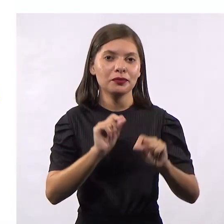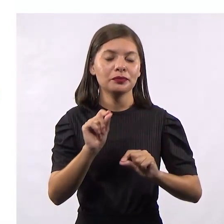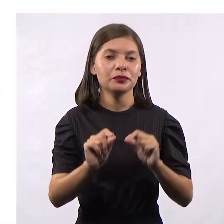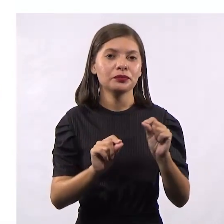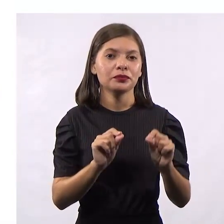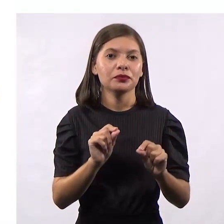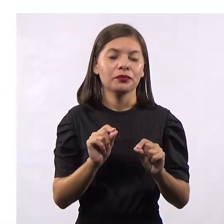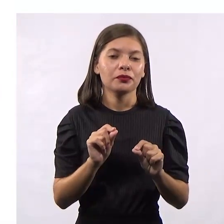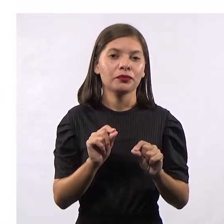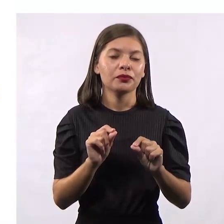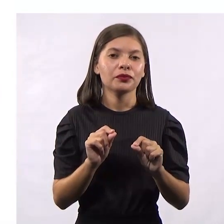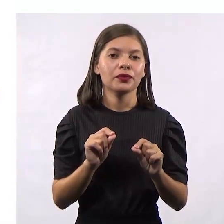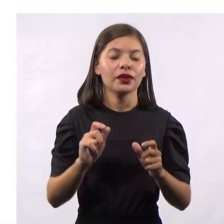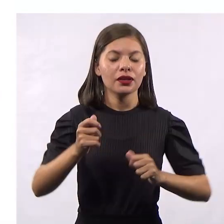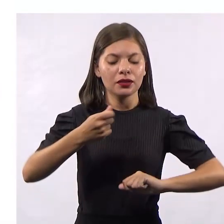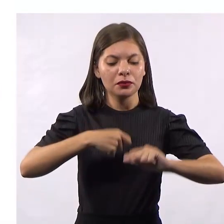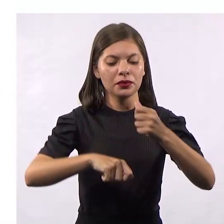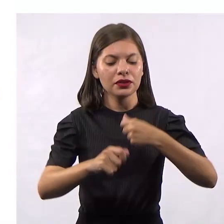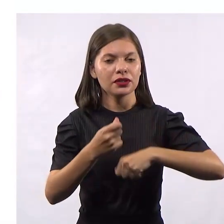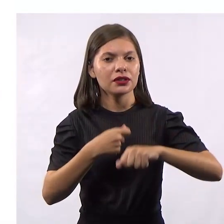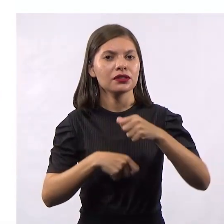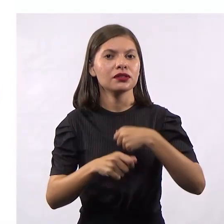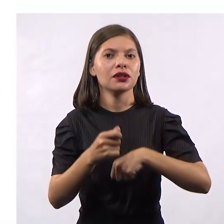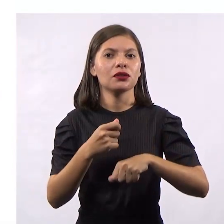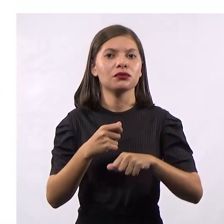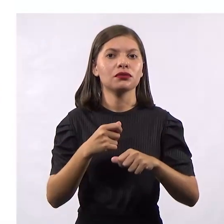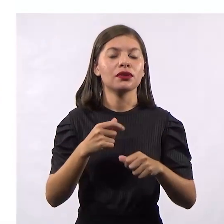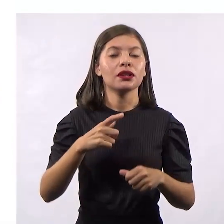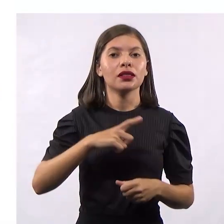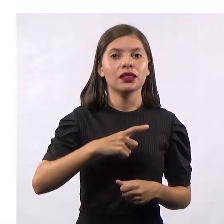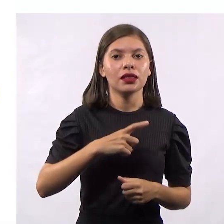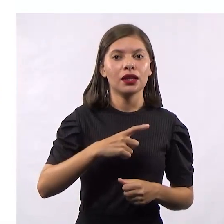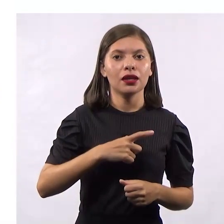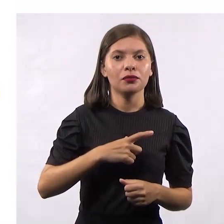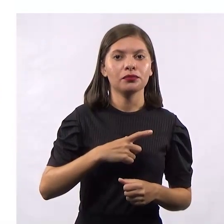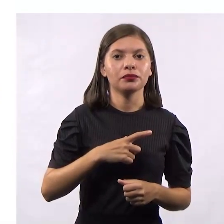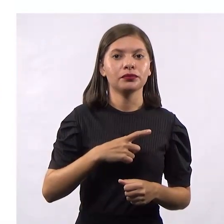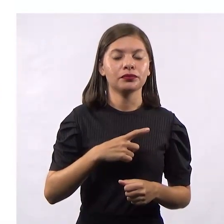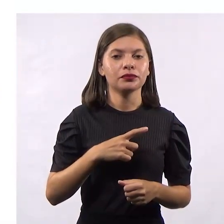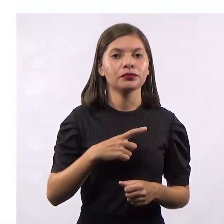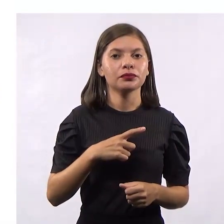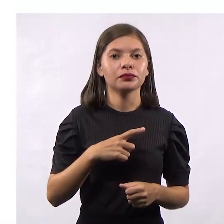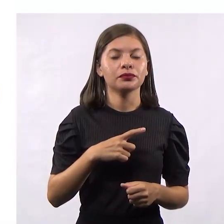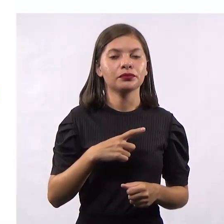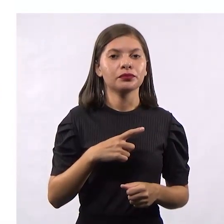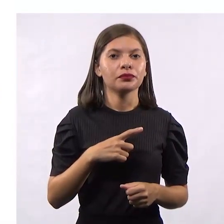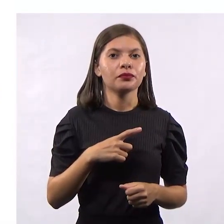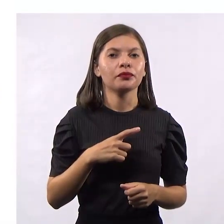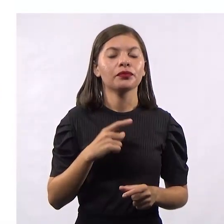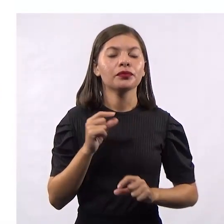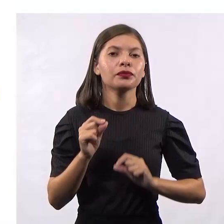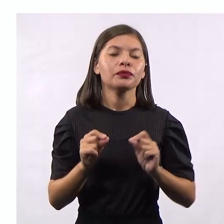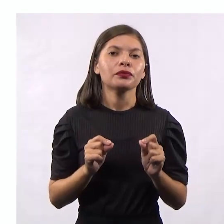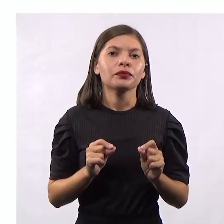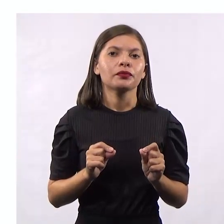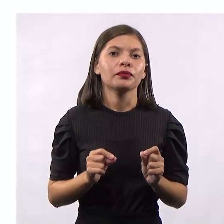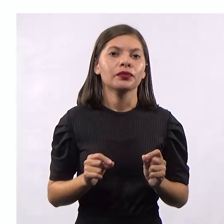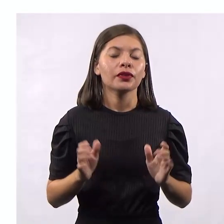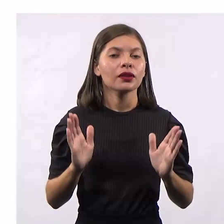para o contrato de prazo indeterminado? Que a administração seja usuária, tá? E seja em regime de monopólio,